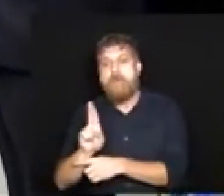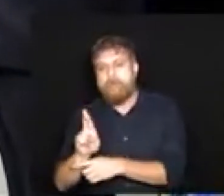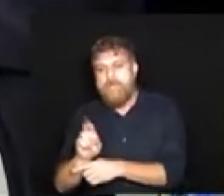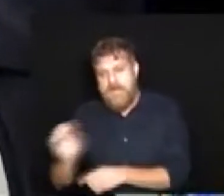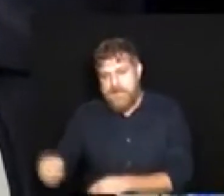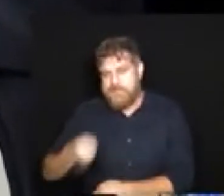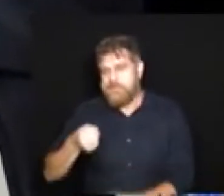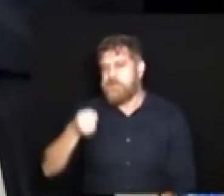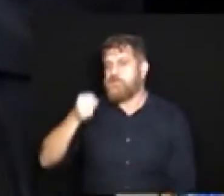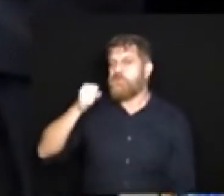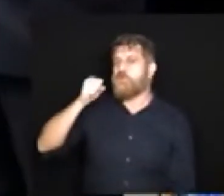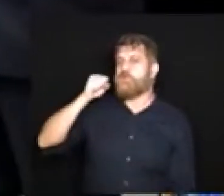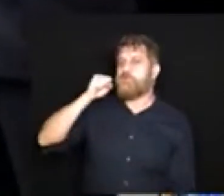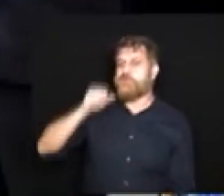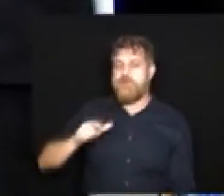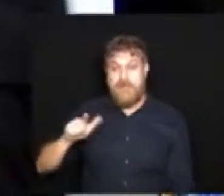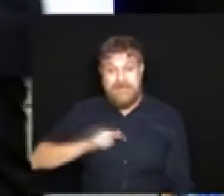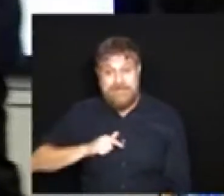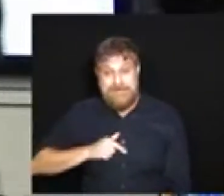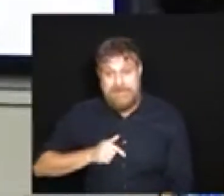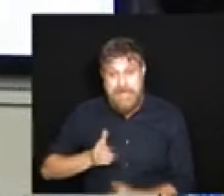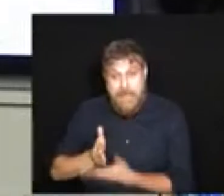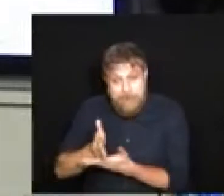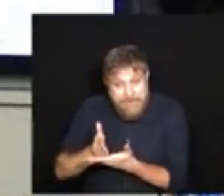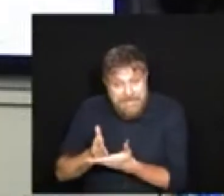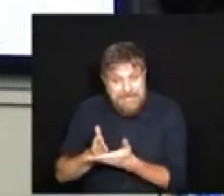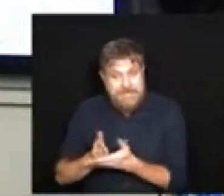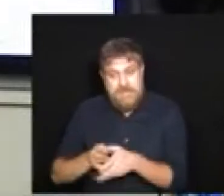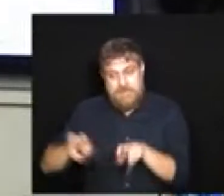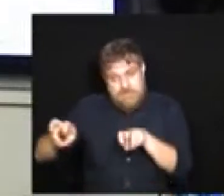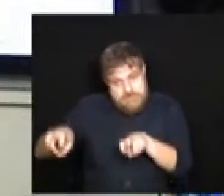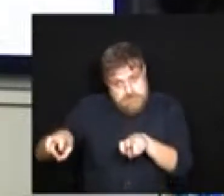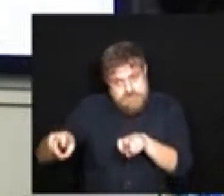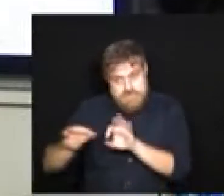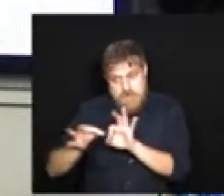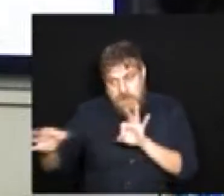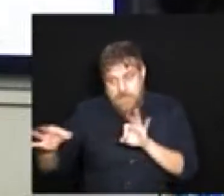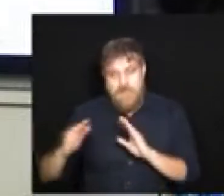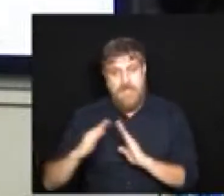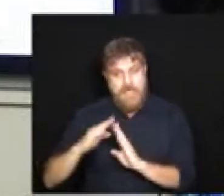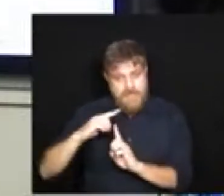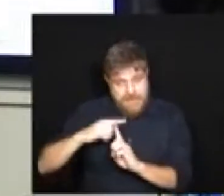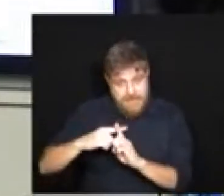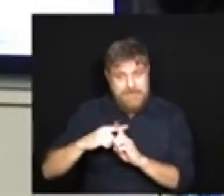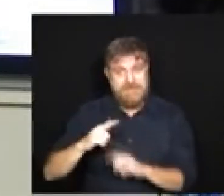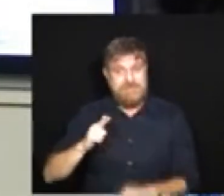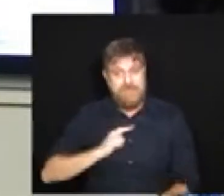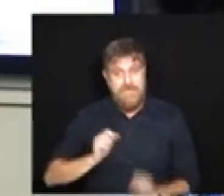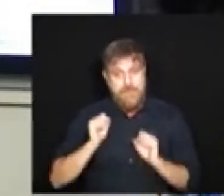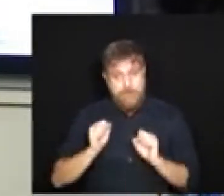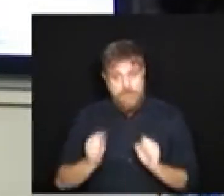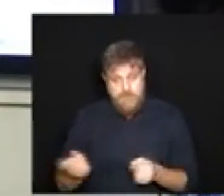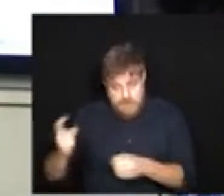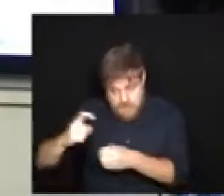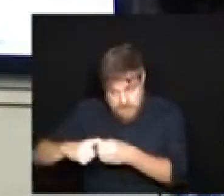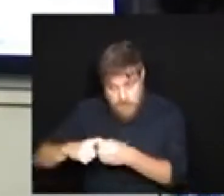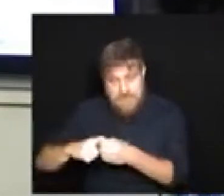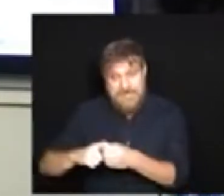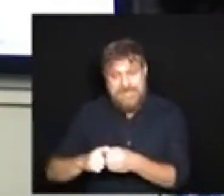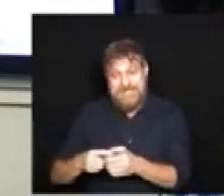da capacidade. E também os estádios, cinemas, igrejas, pode reabrir tal.